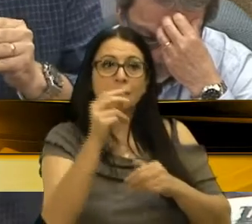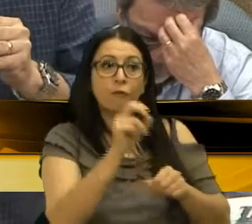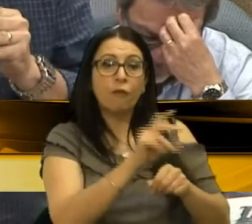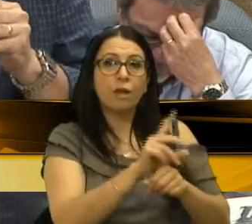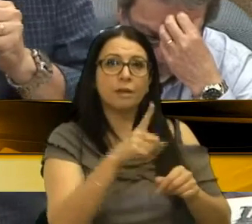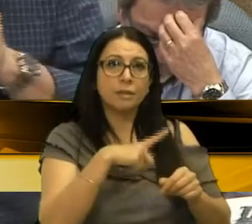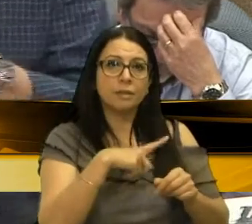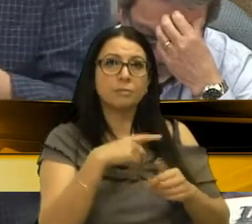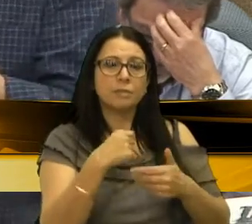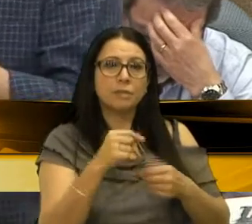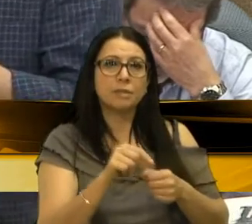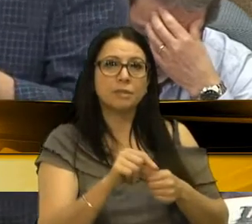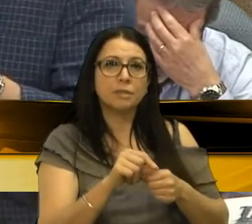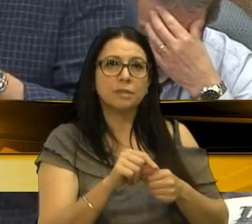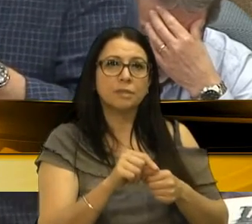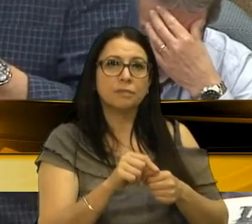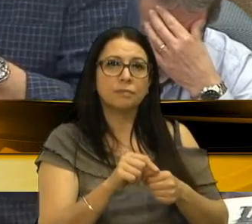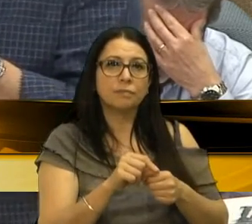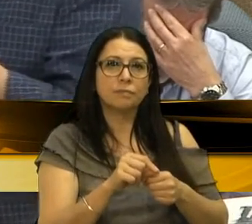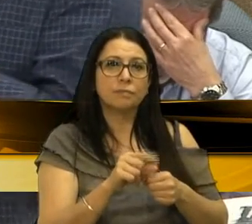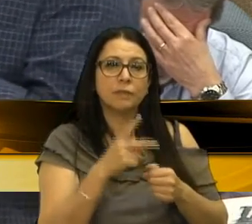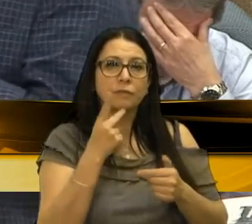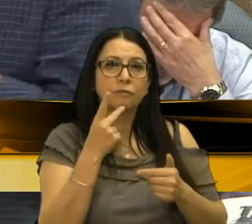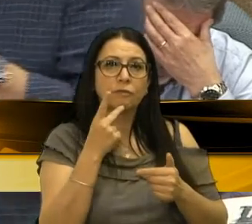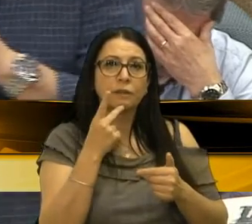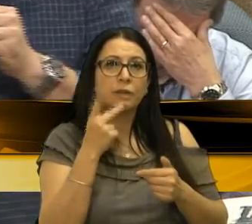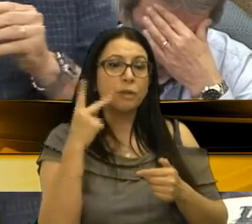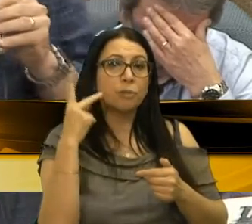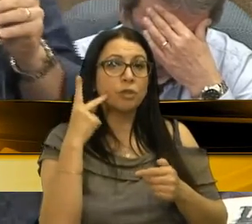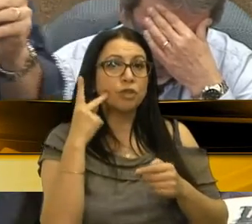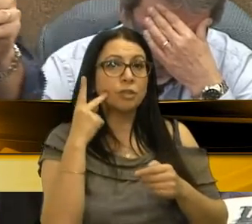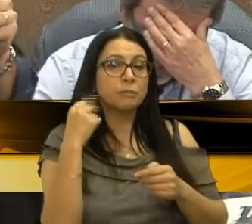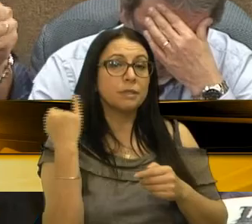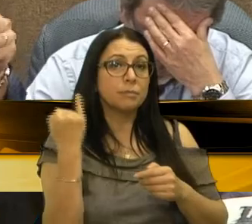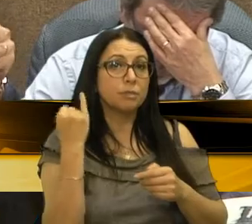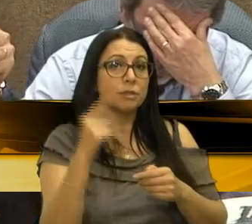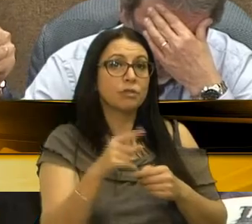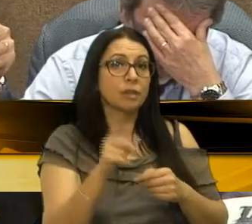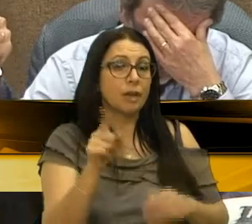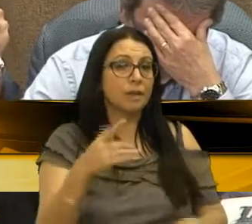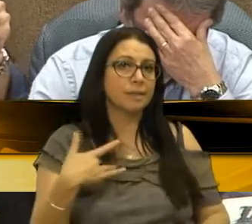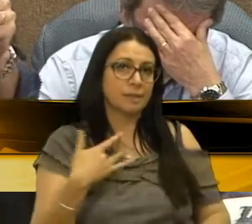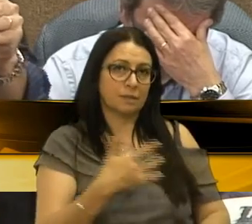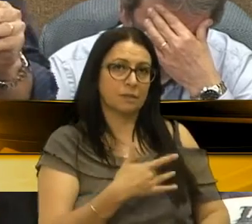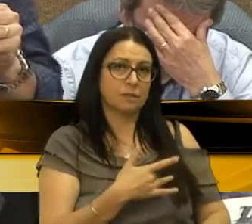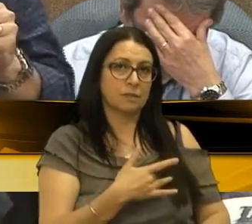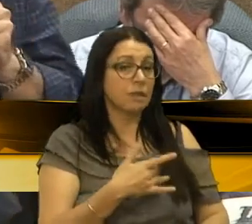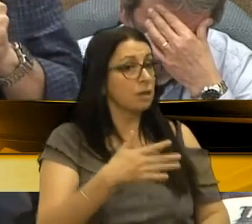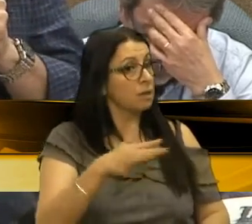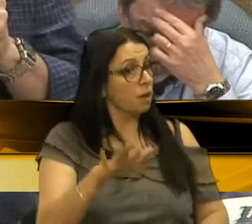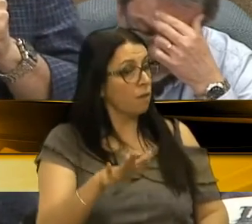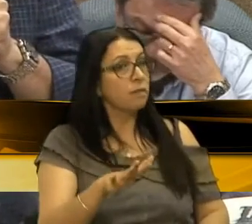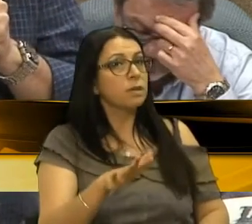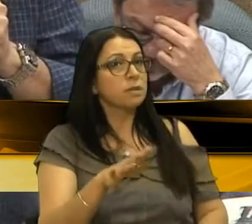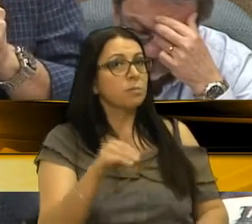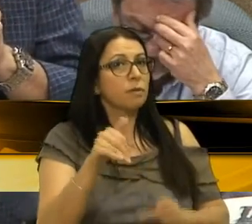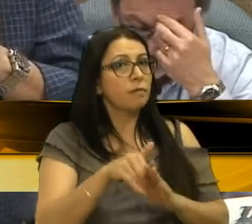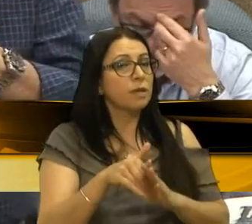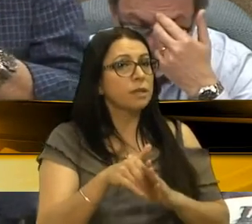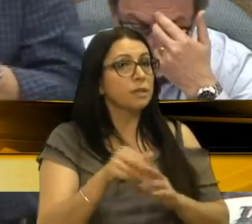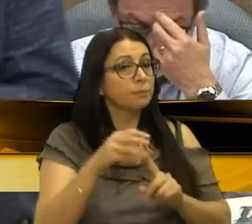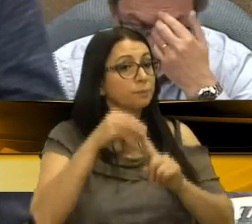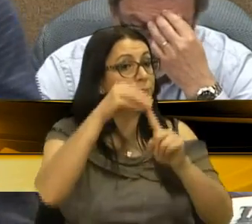estão precisando, que vamos falar a política mais essencial que nós temos, que é a saúde. Nós estaríamos, talvez, né, com uma votação em